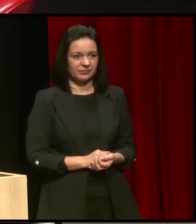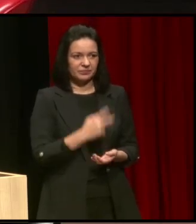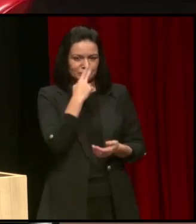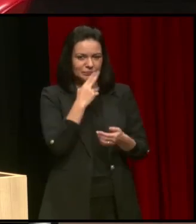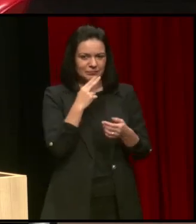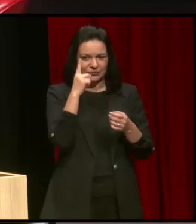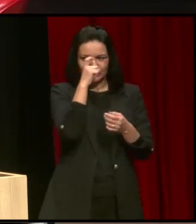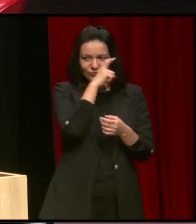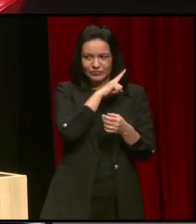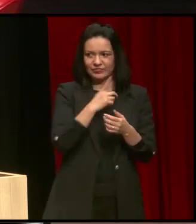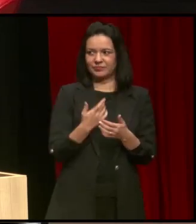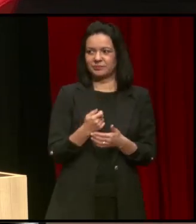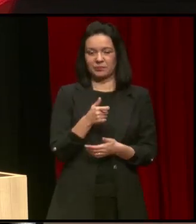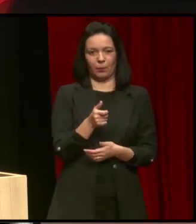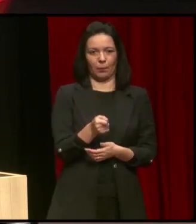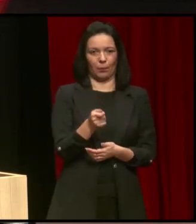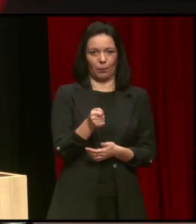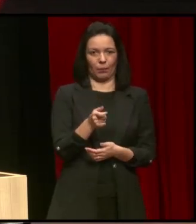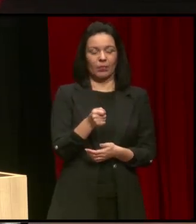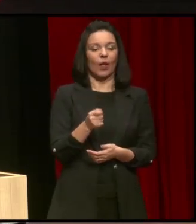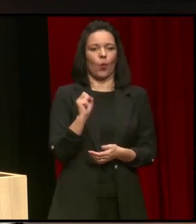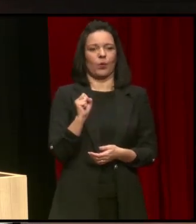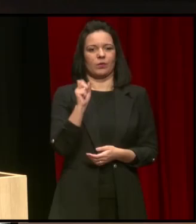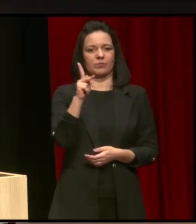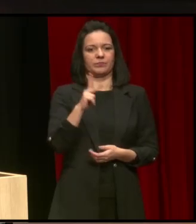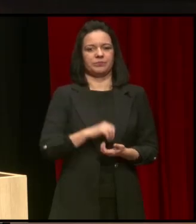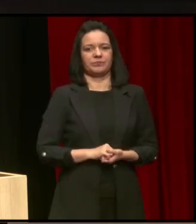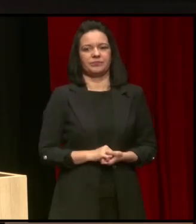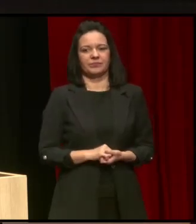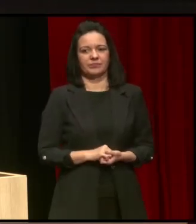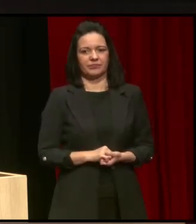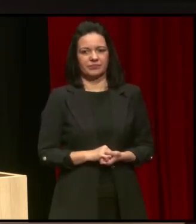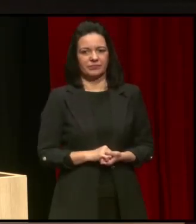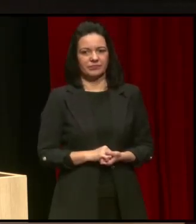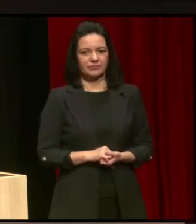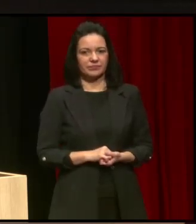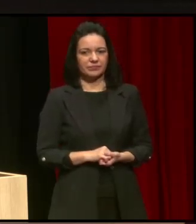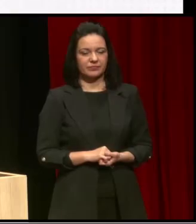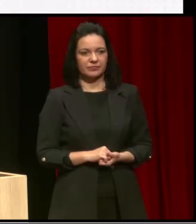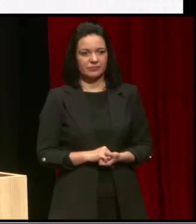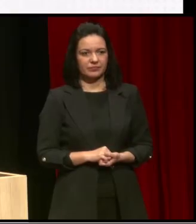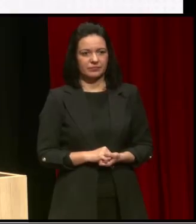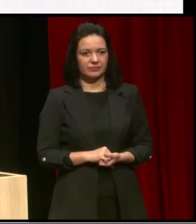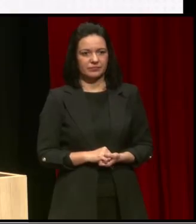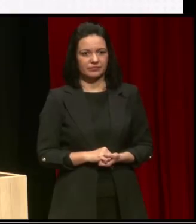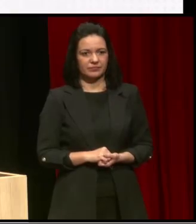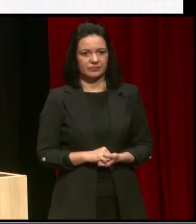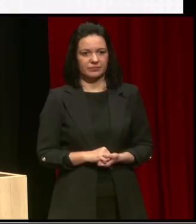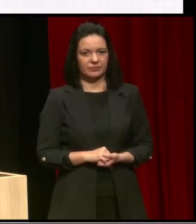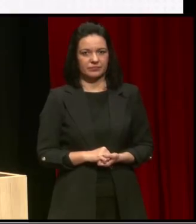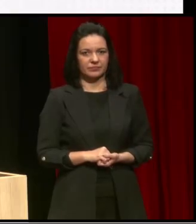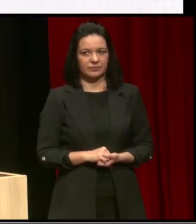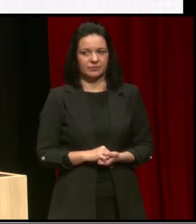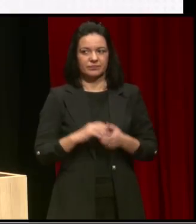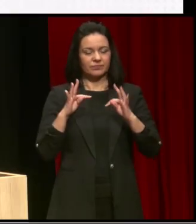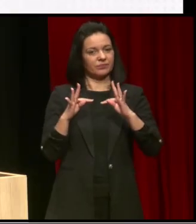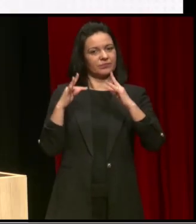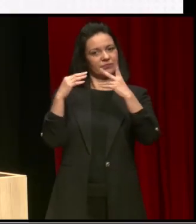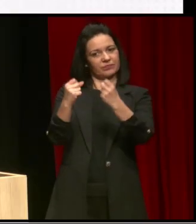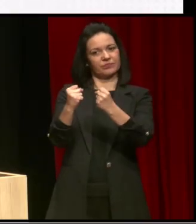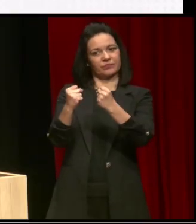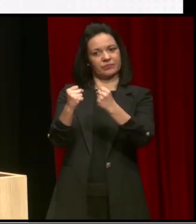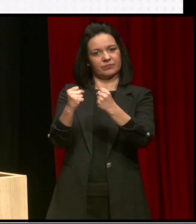complicado. Ok, aí entrou ali, ó. Agora eu perdi até o elan da coisa. O todos, vocês estão vendo, o todos